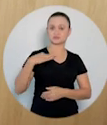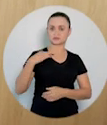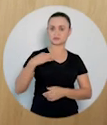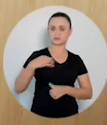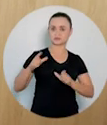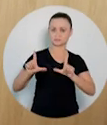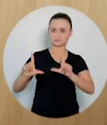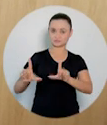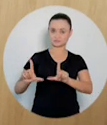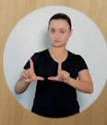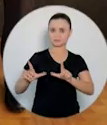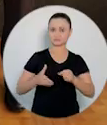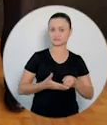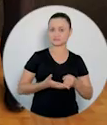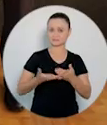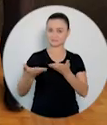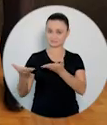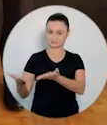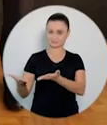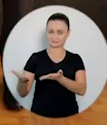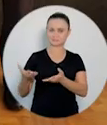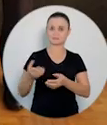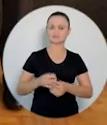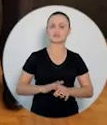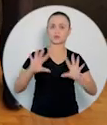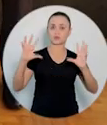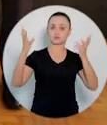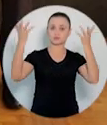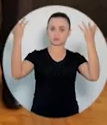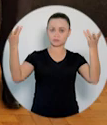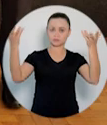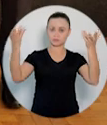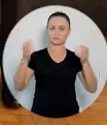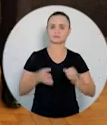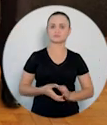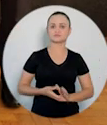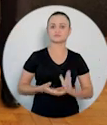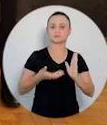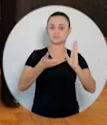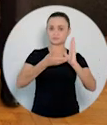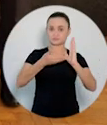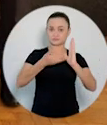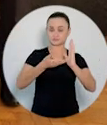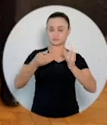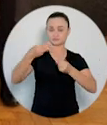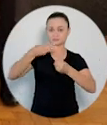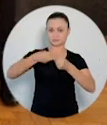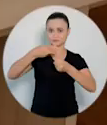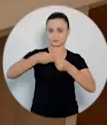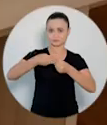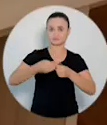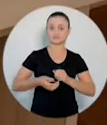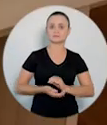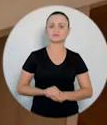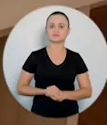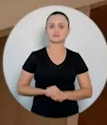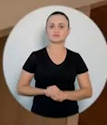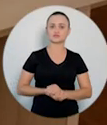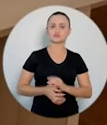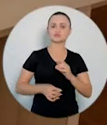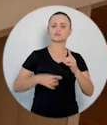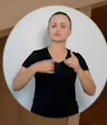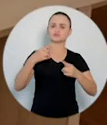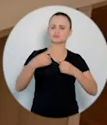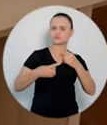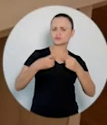Campina Grande foi entregue a Felipe Santa Cruz durante solenidade na Câmara Municipal. Durante o discurso, o presidente